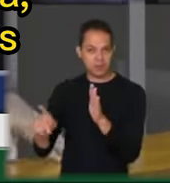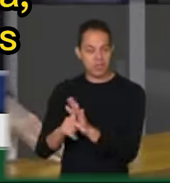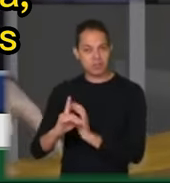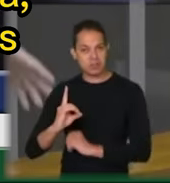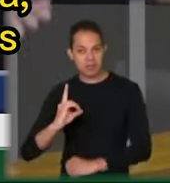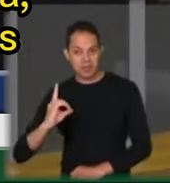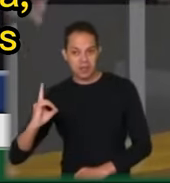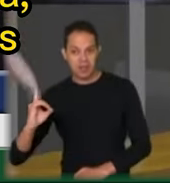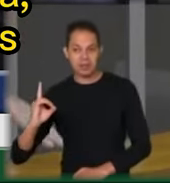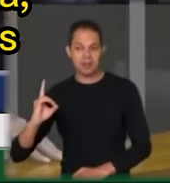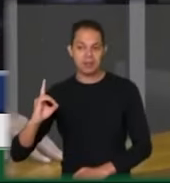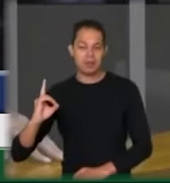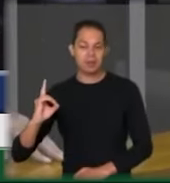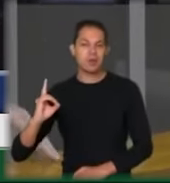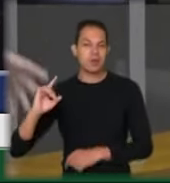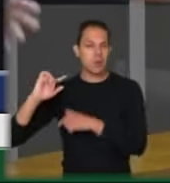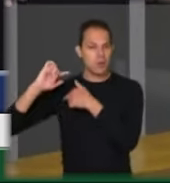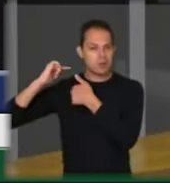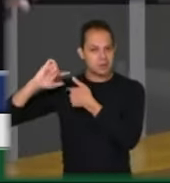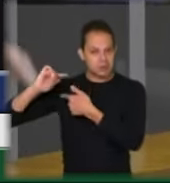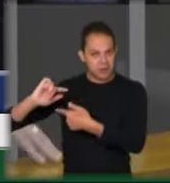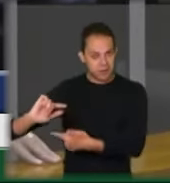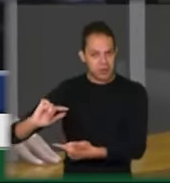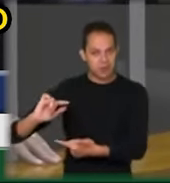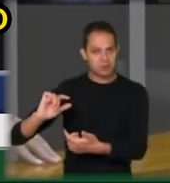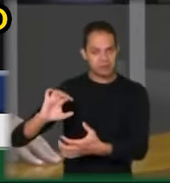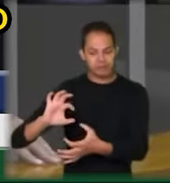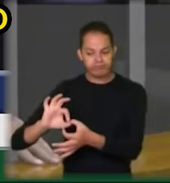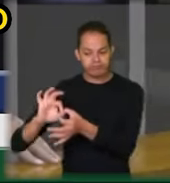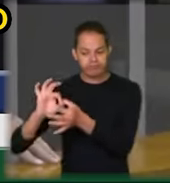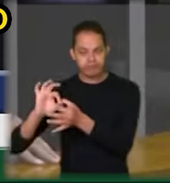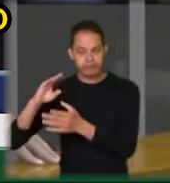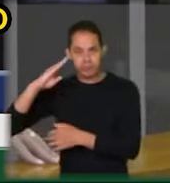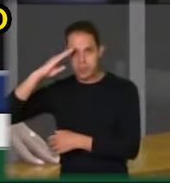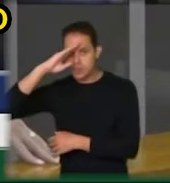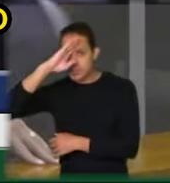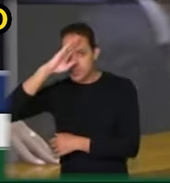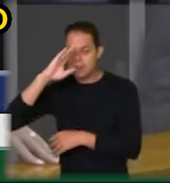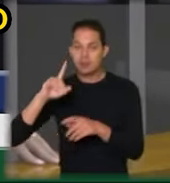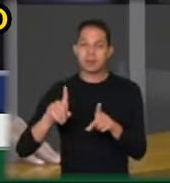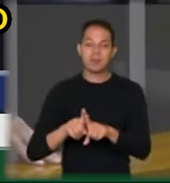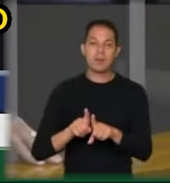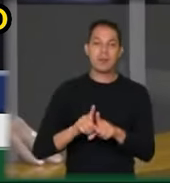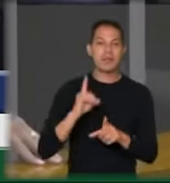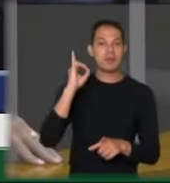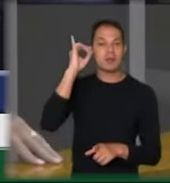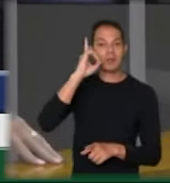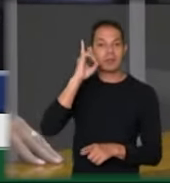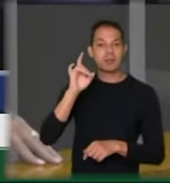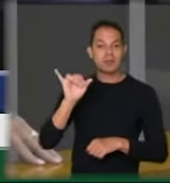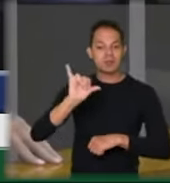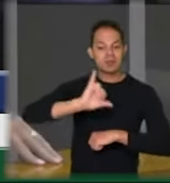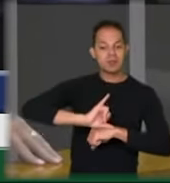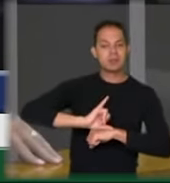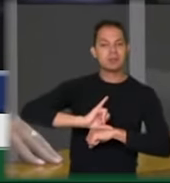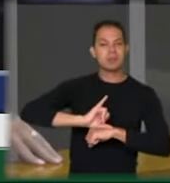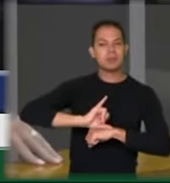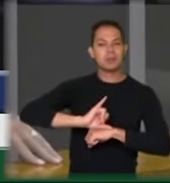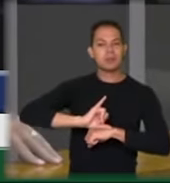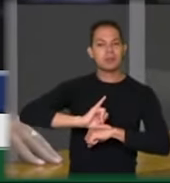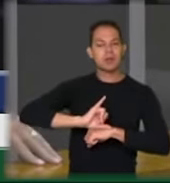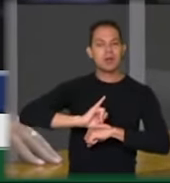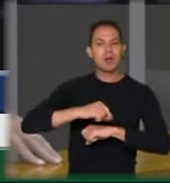direita, os deputados conservadores, aliados do presidente Bolsonaro, e os deputados de centro. E para quem que ele